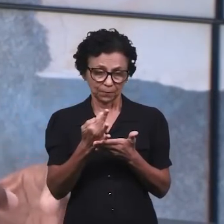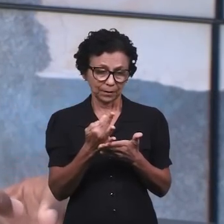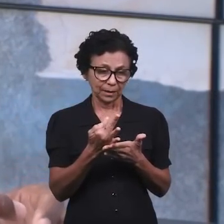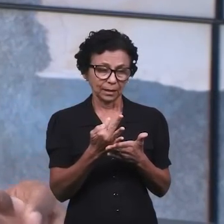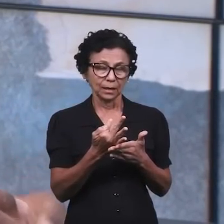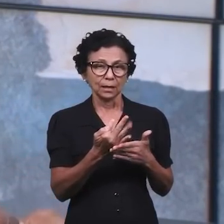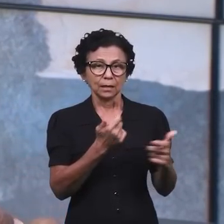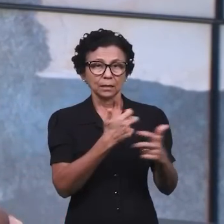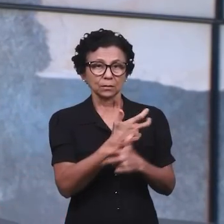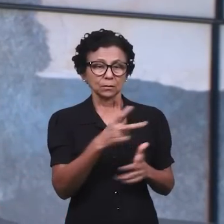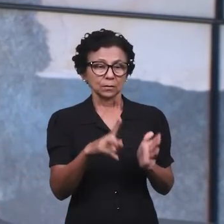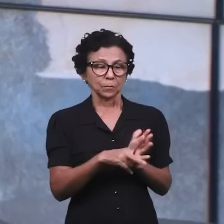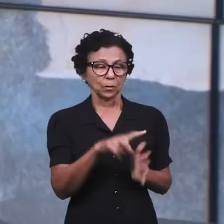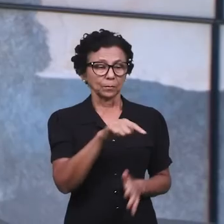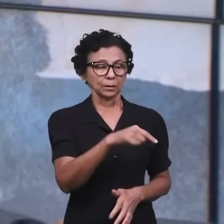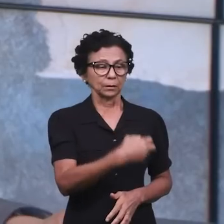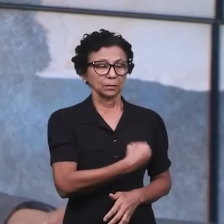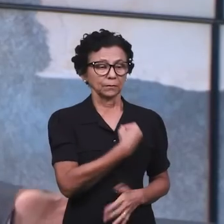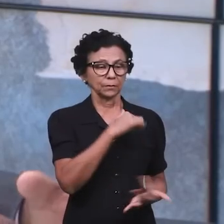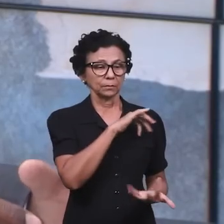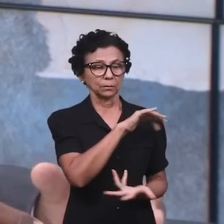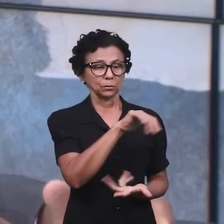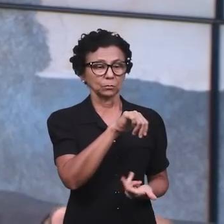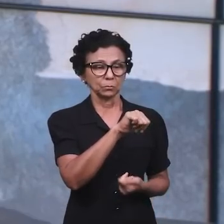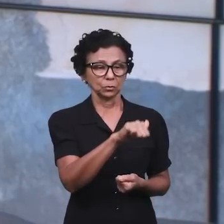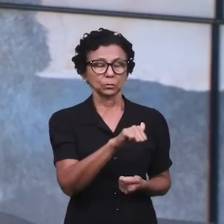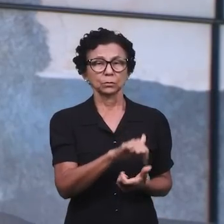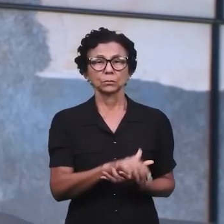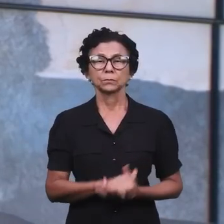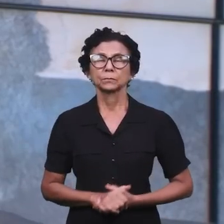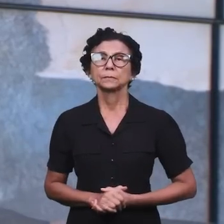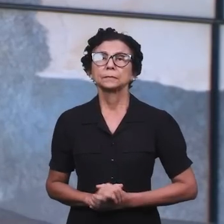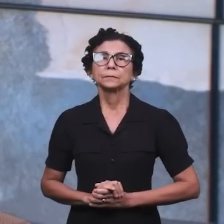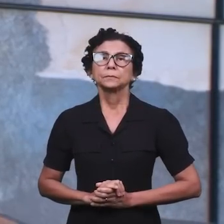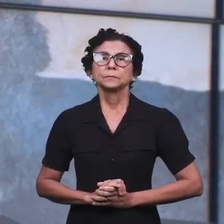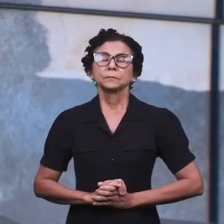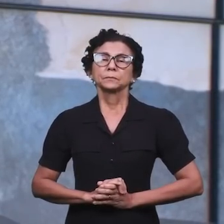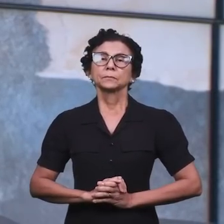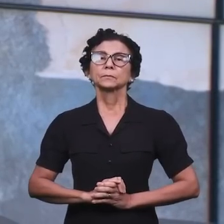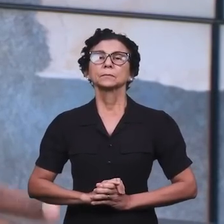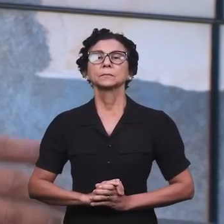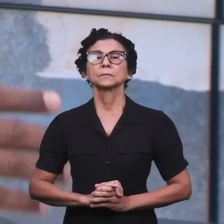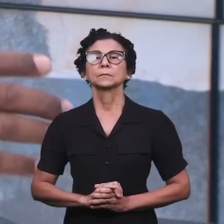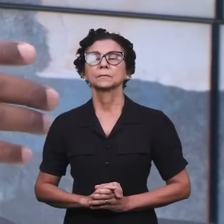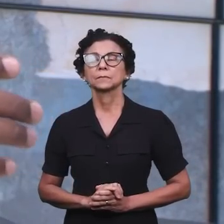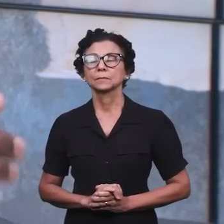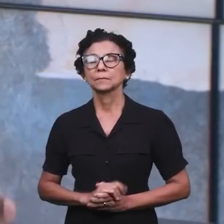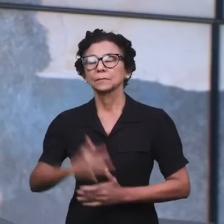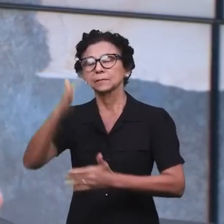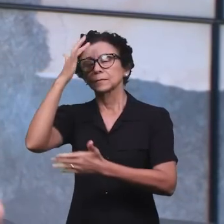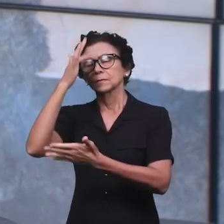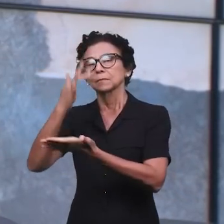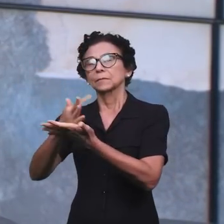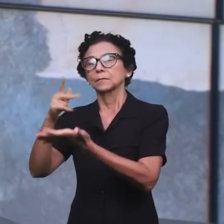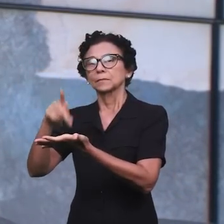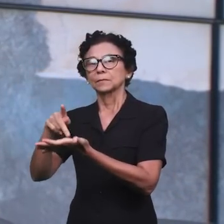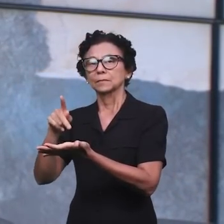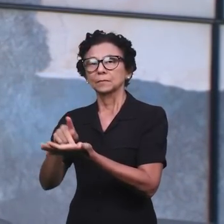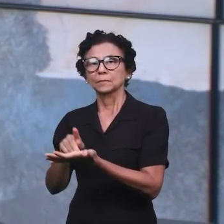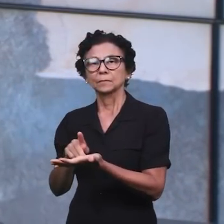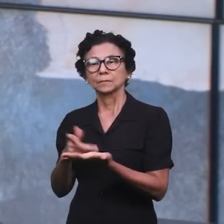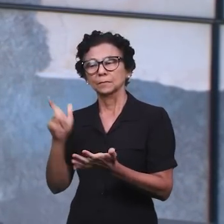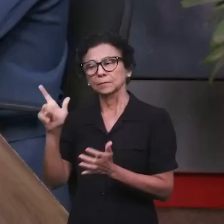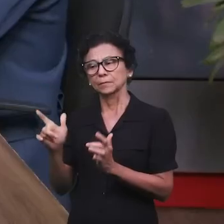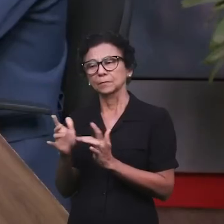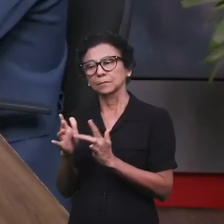fé acaba, tão logo acaba aquilo em que ela está apoiada. Mas a fé verdadeira é aquela fé que vem do Senhor, vem